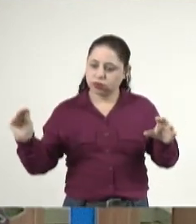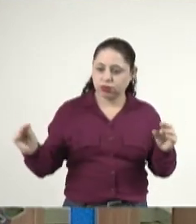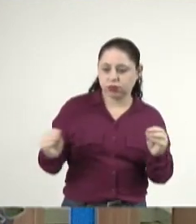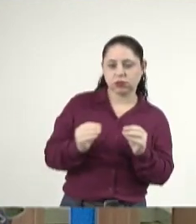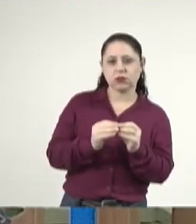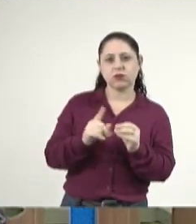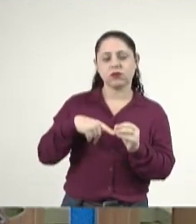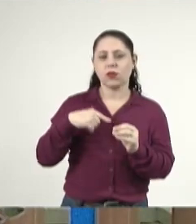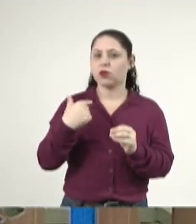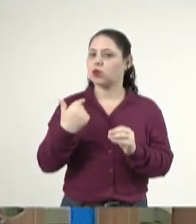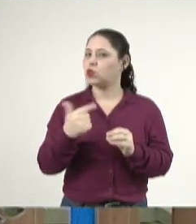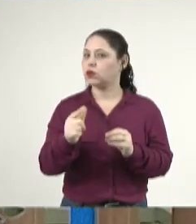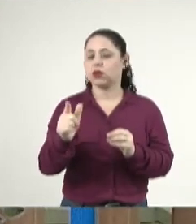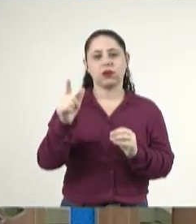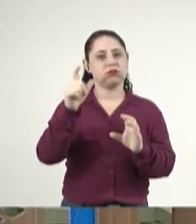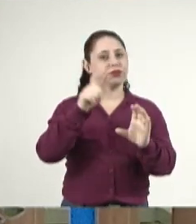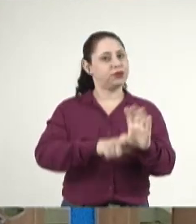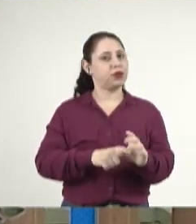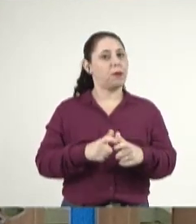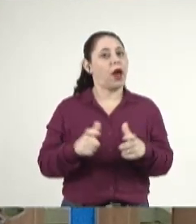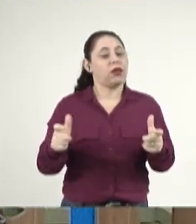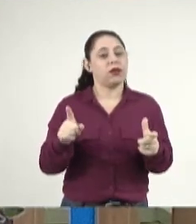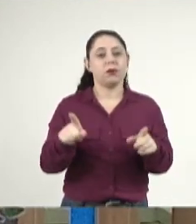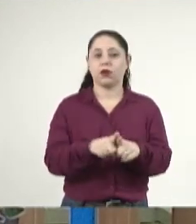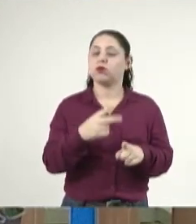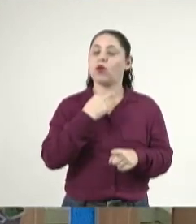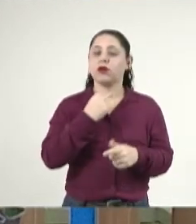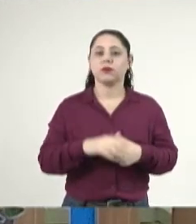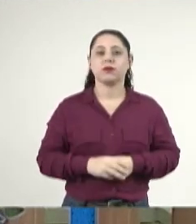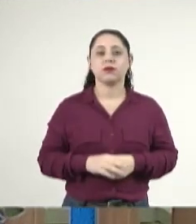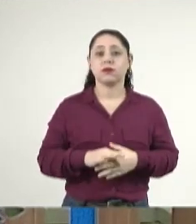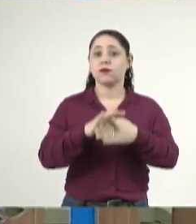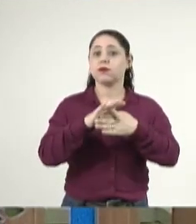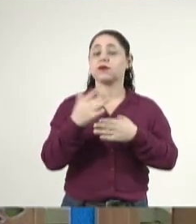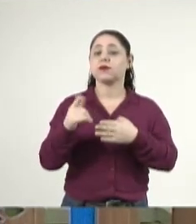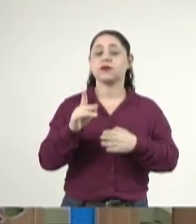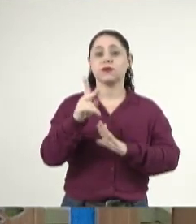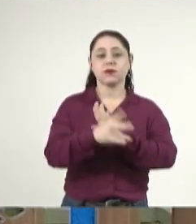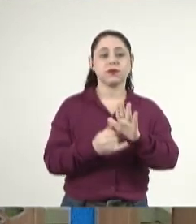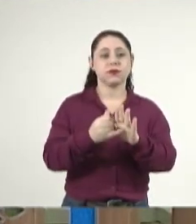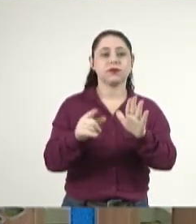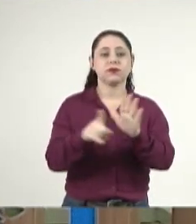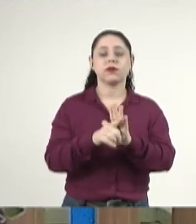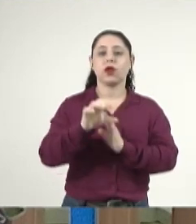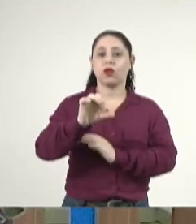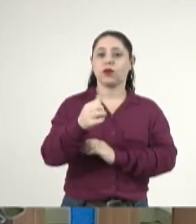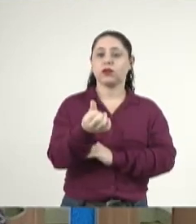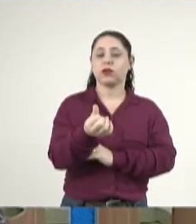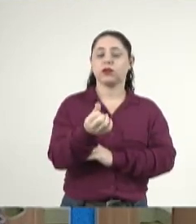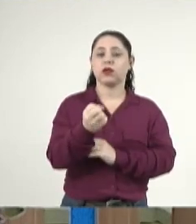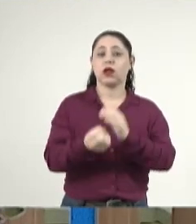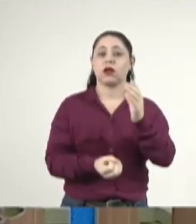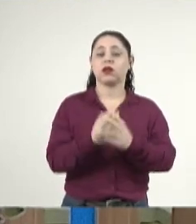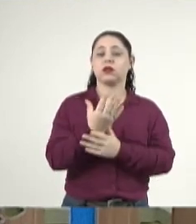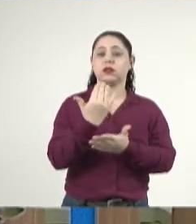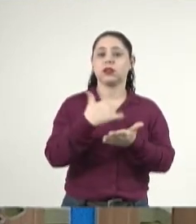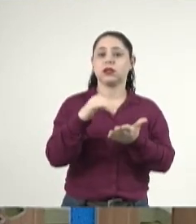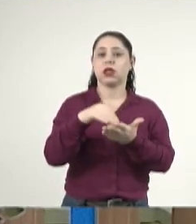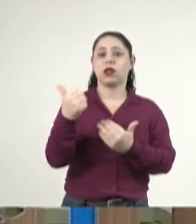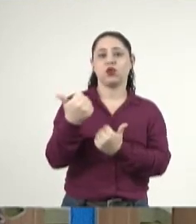desde que não haja aumento de despesa. E também um outro destaque do projeto de lei 96 é a criação do cargo de